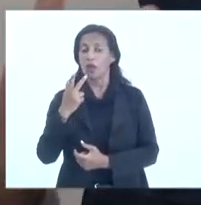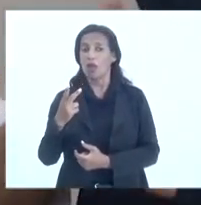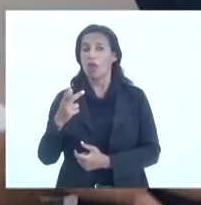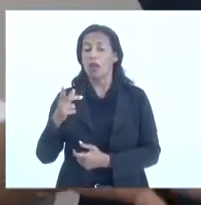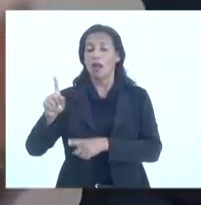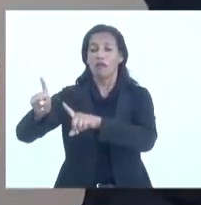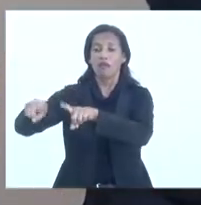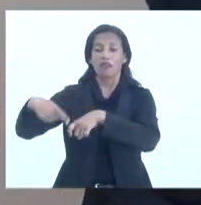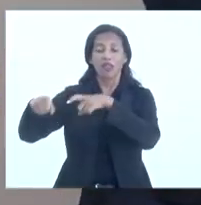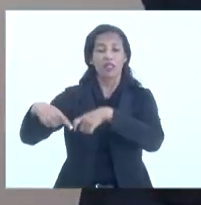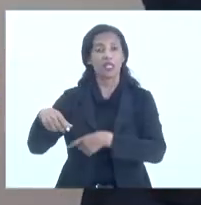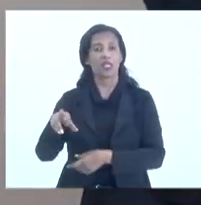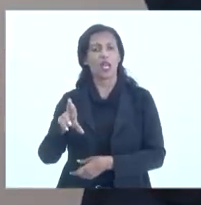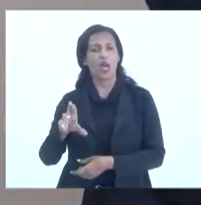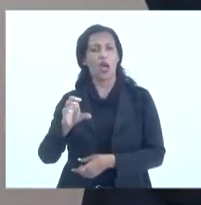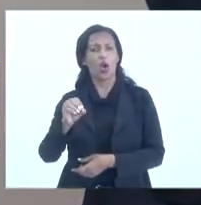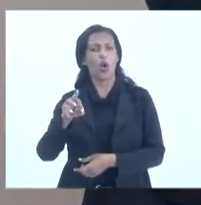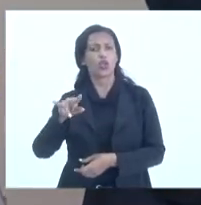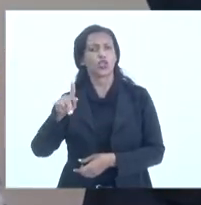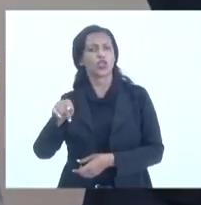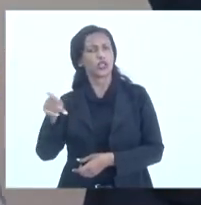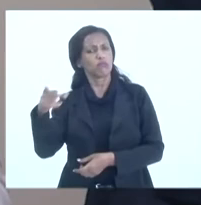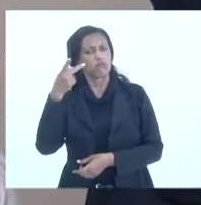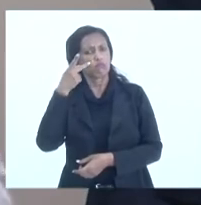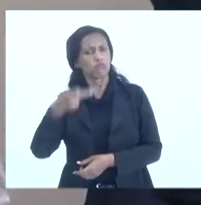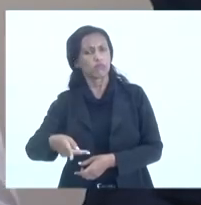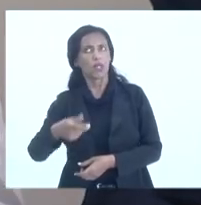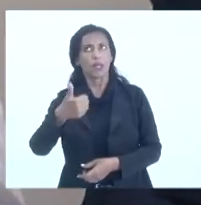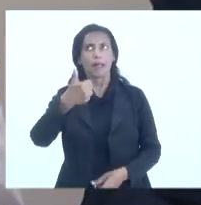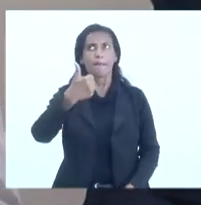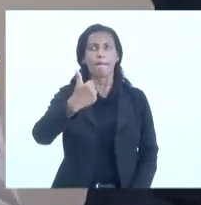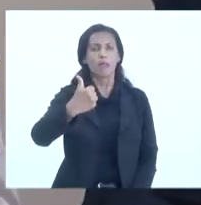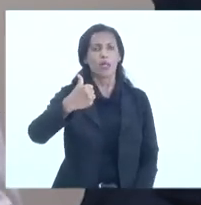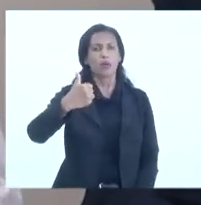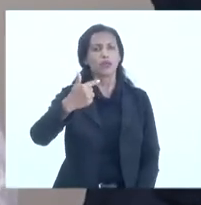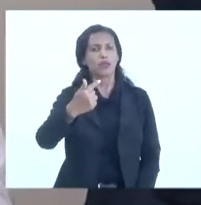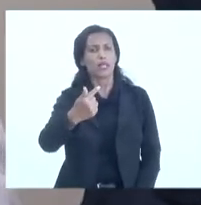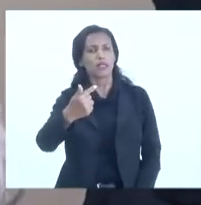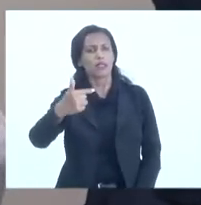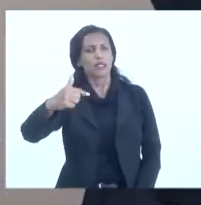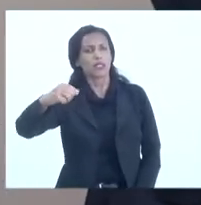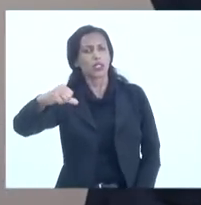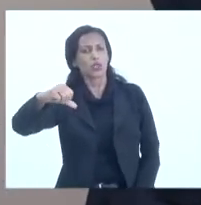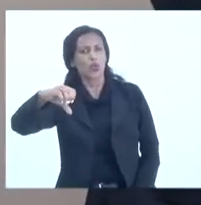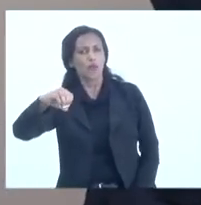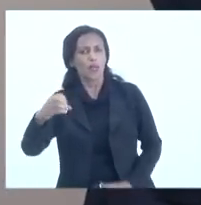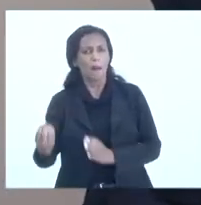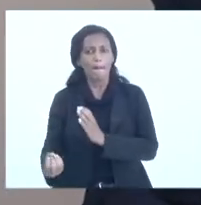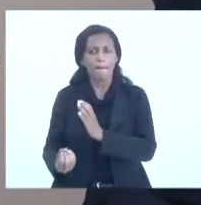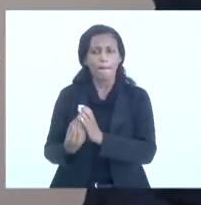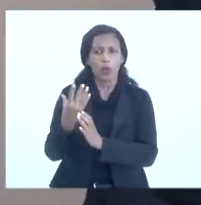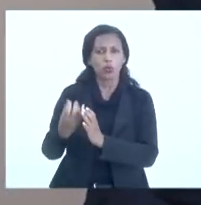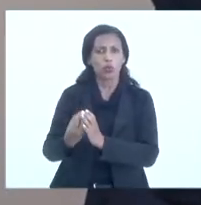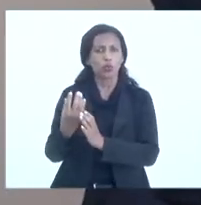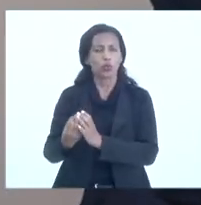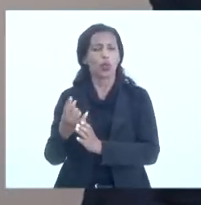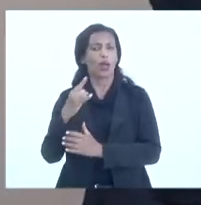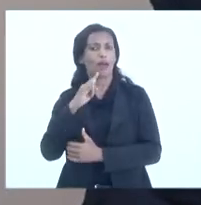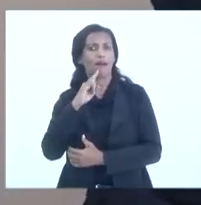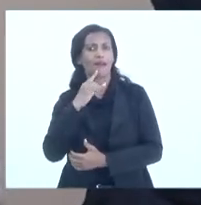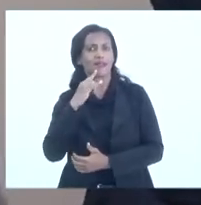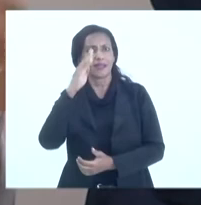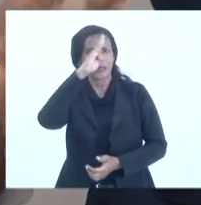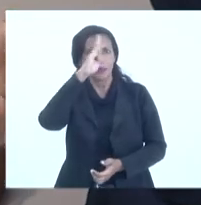Rochinha, que o senhor teve lá em Barra Mansa, uma fazenda de 1790, uma das maiores produtoras de cachaça do